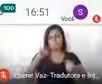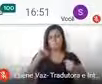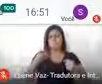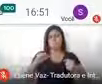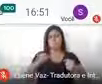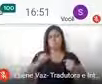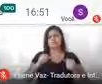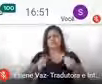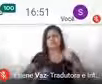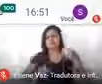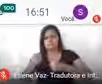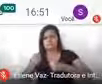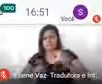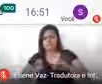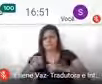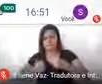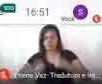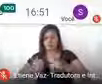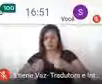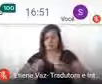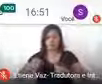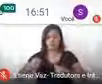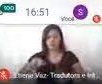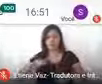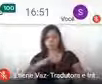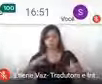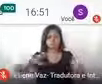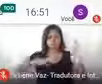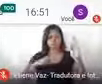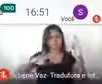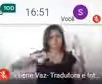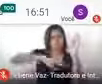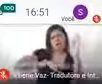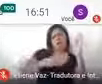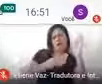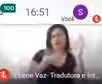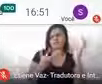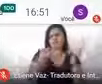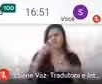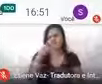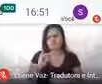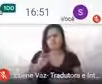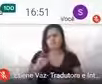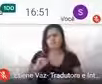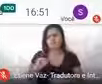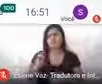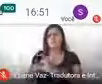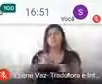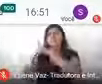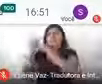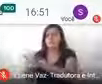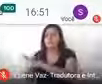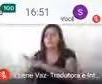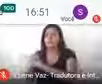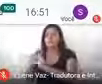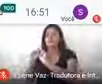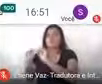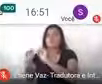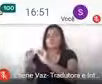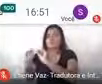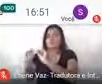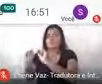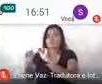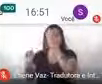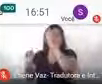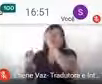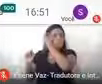resposta seguro, para identificar a variação fonética. Seguro, seguro ou seguro, ou outra